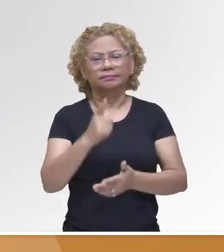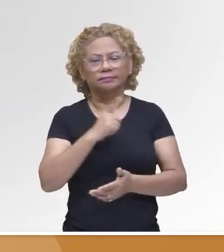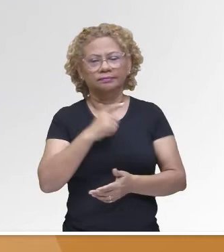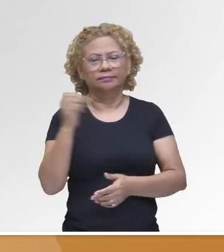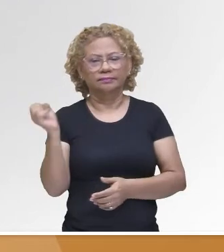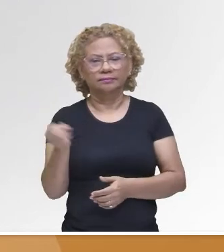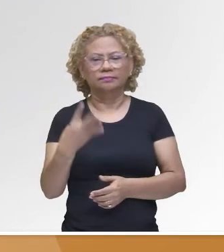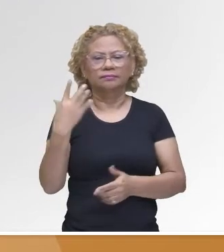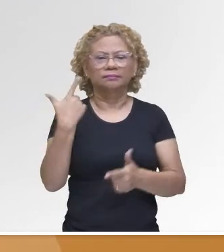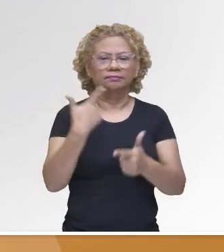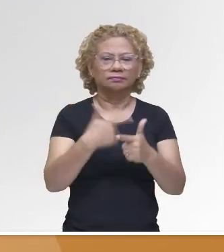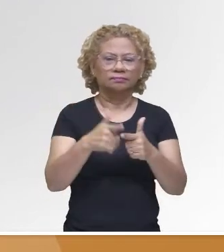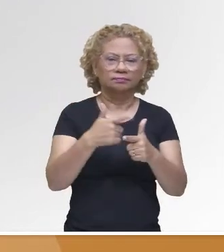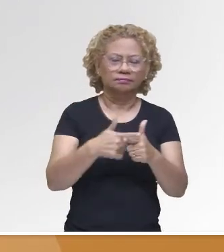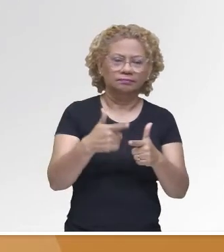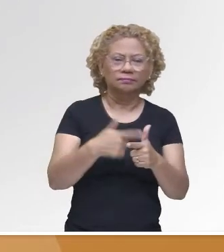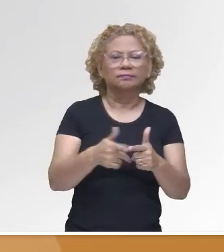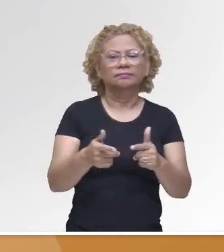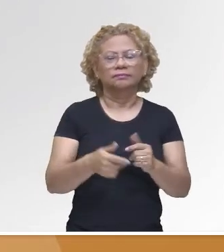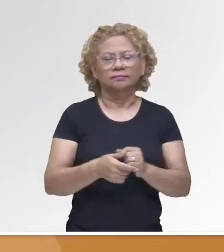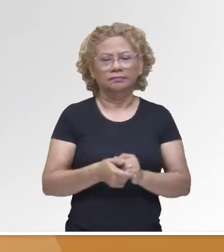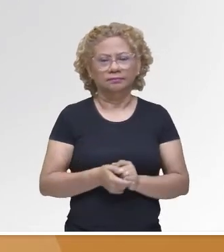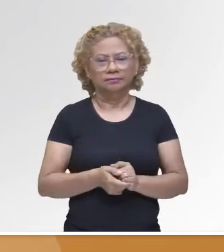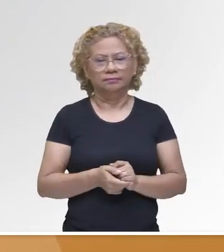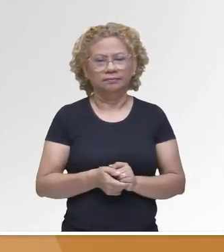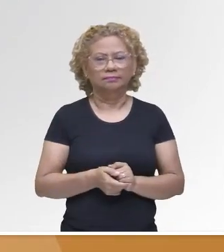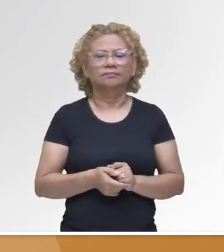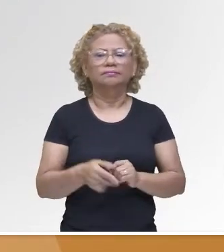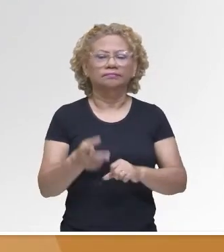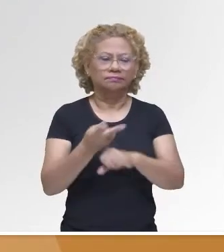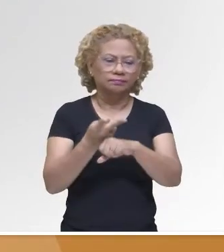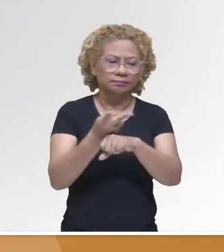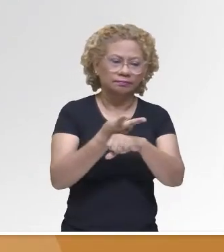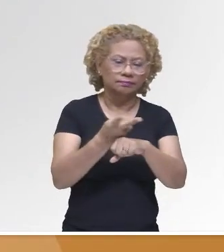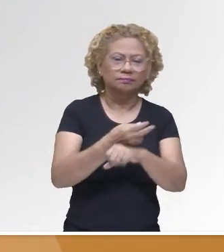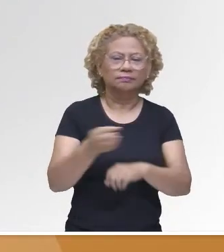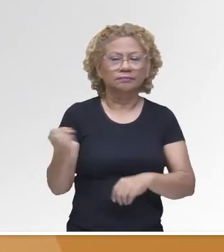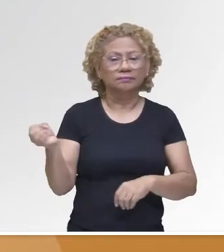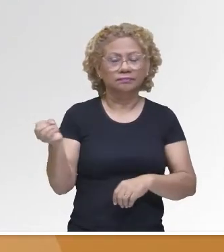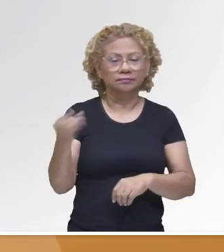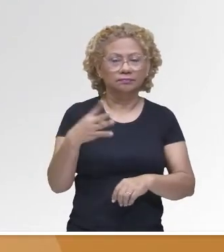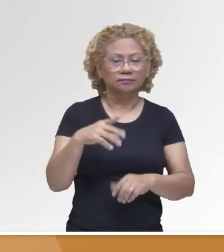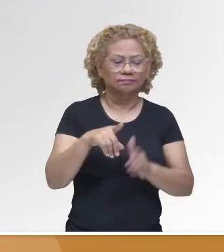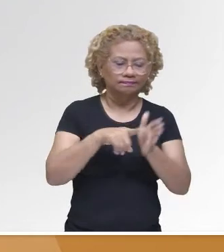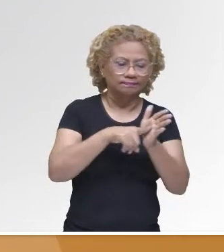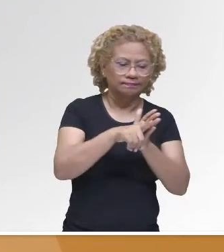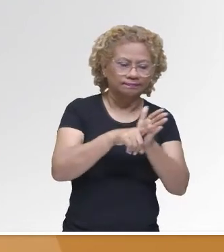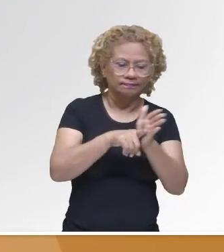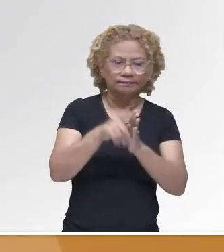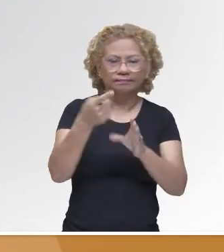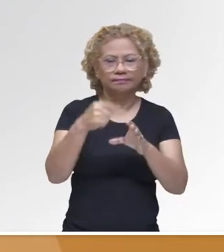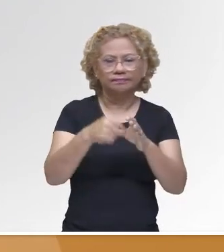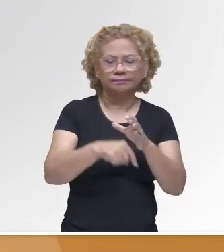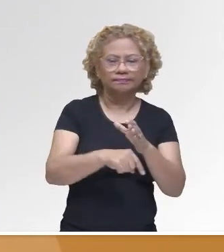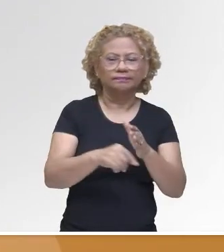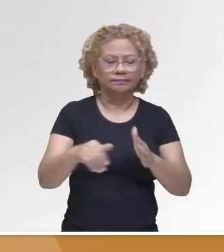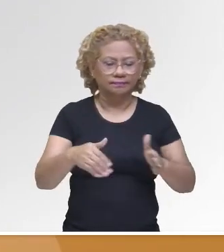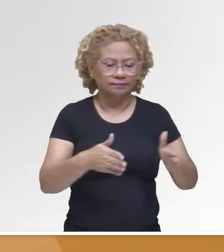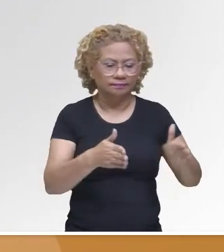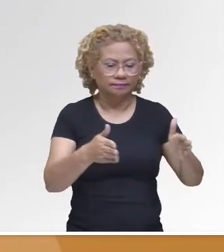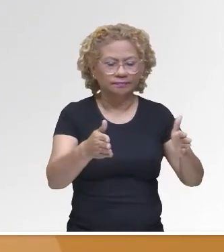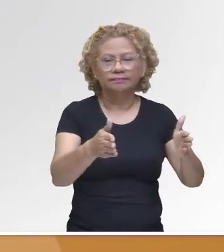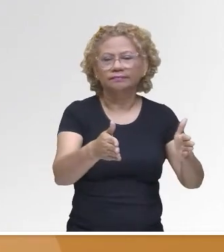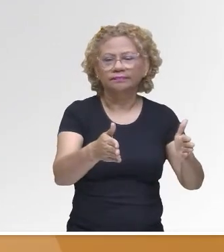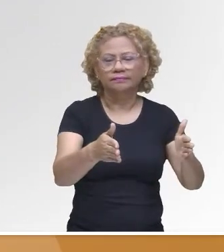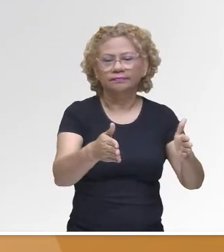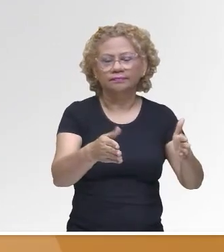E, consequentemente, estamos buscando novas pesquisas, buscando novos caminhos,